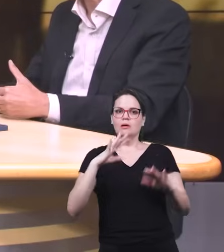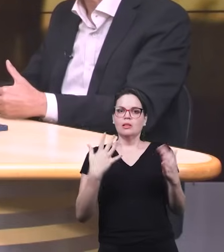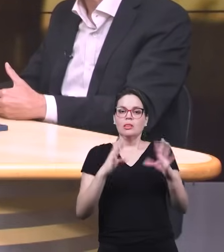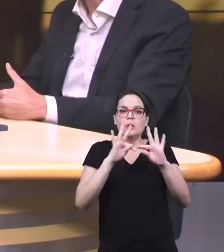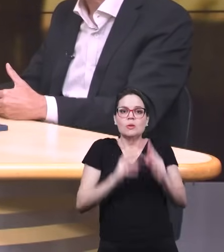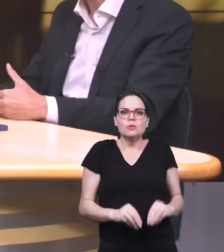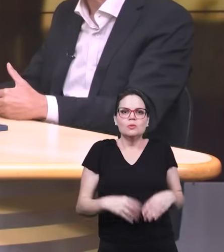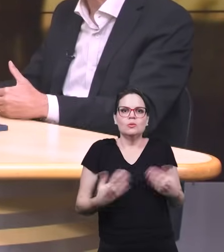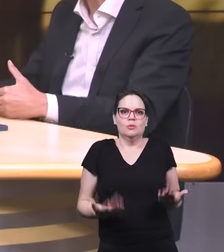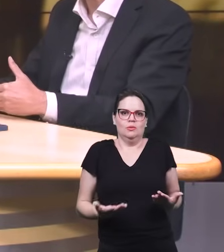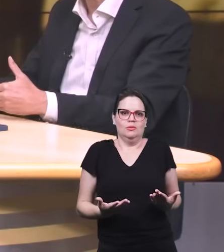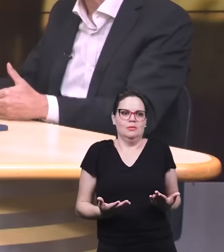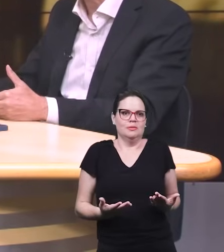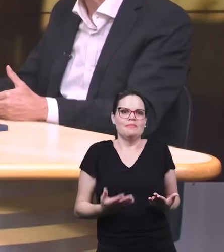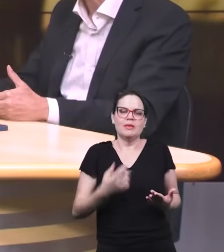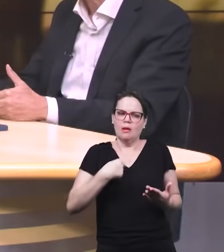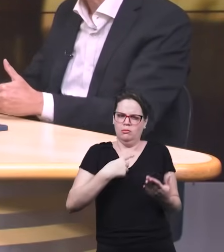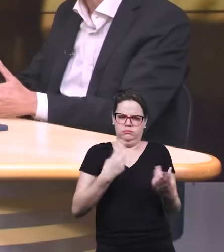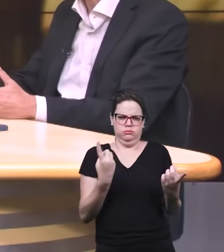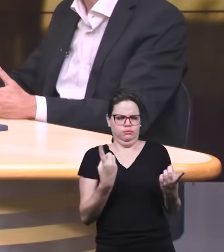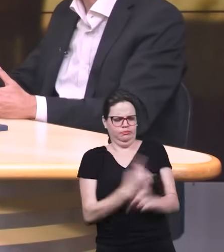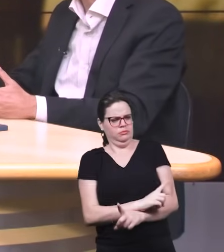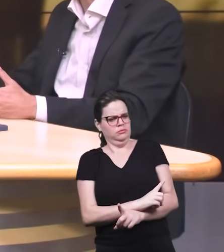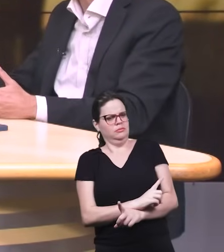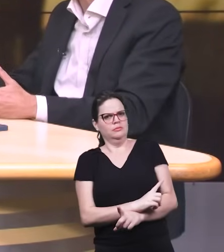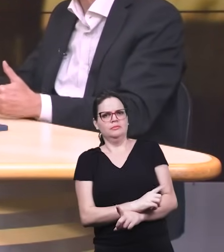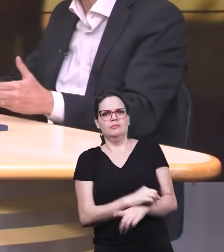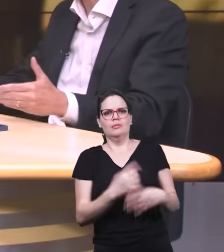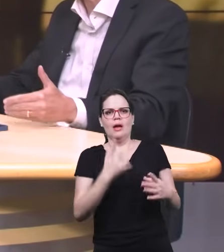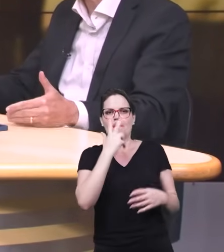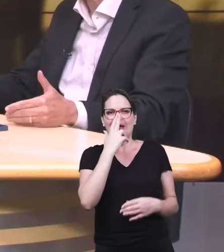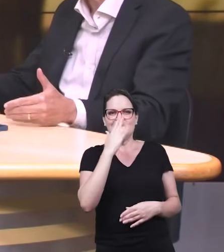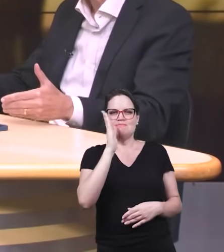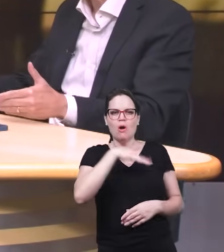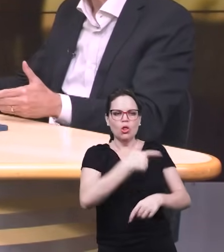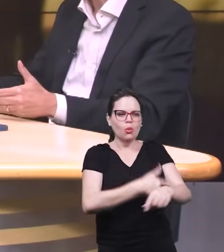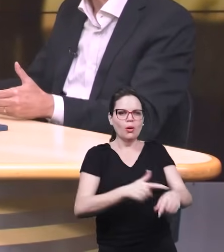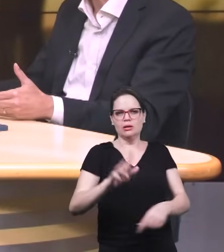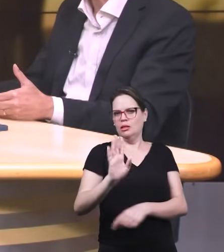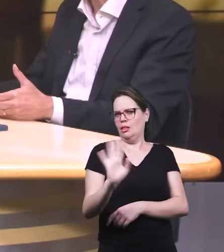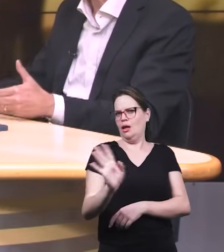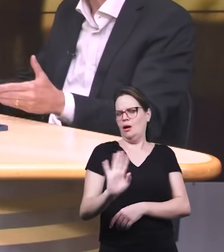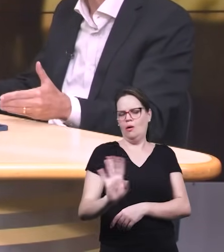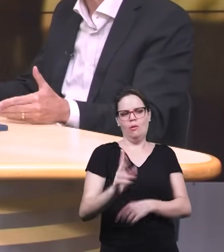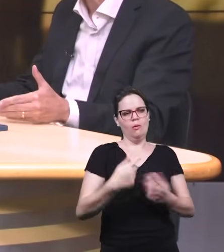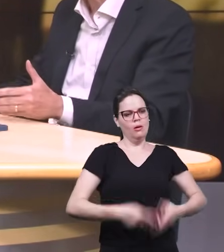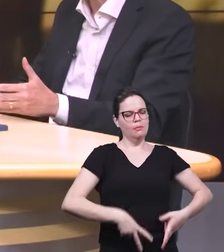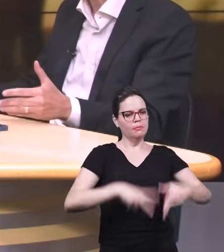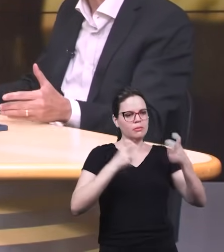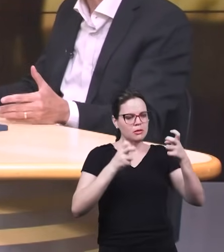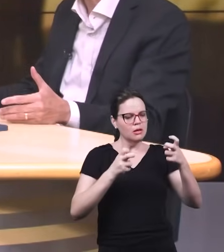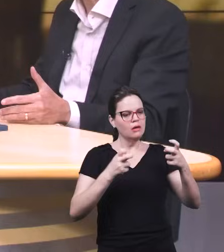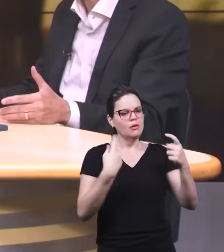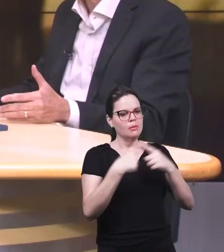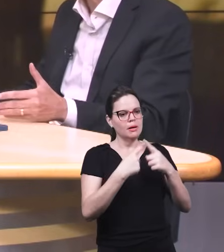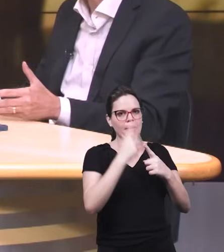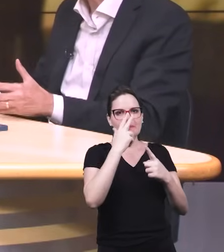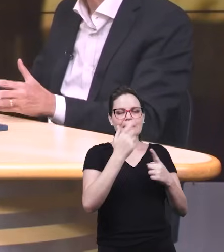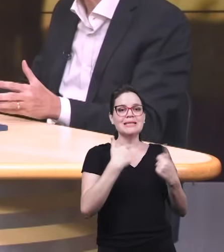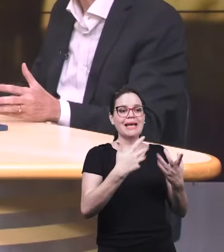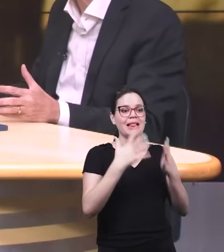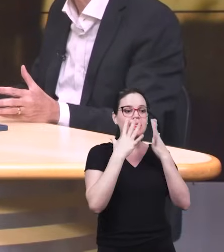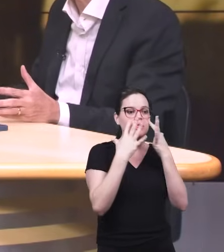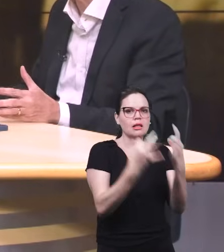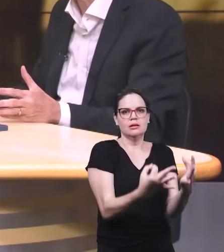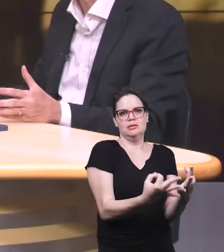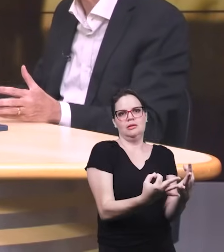ela está sendo simplesmente malcriada, mal educada. Ela está pedindo assim, atenção, olhem para mim, eu quero